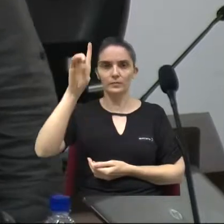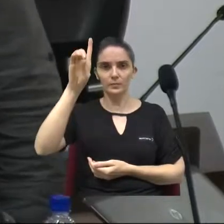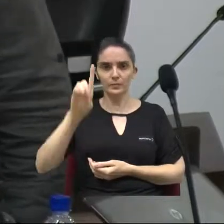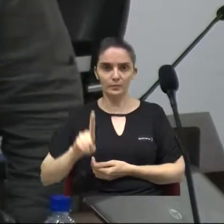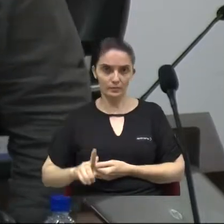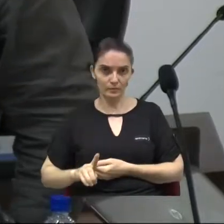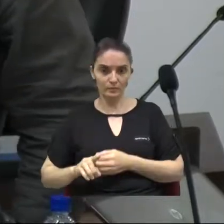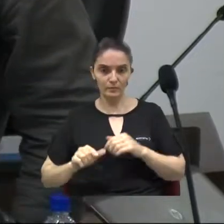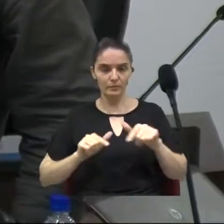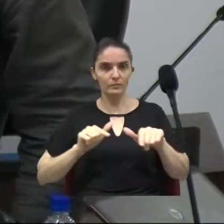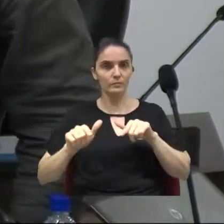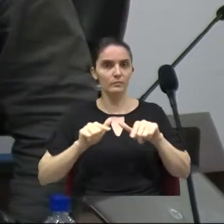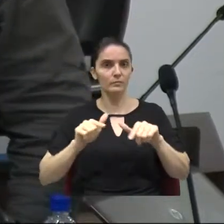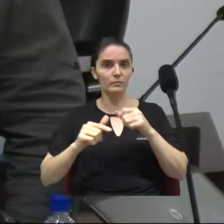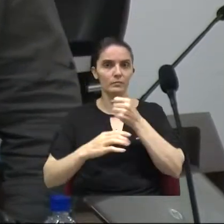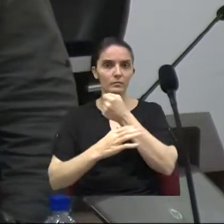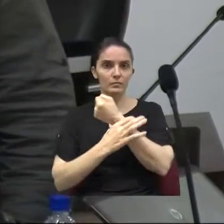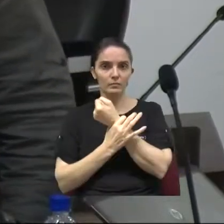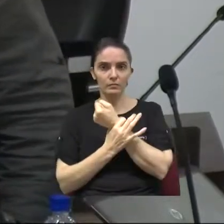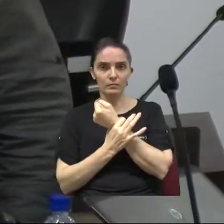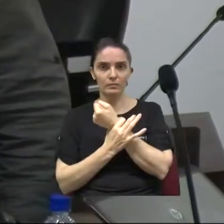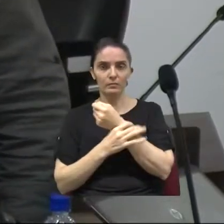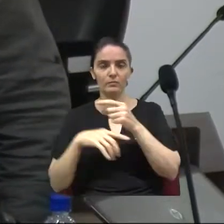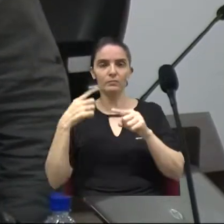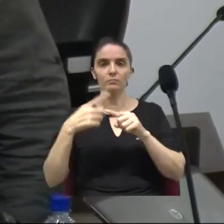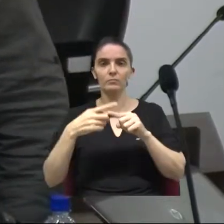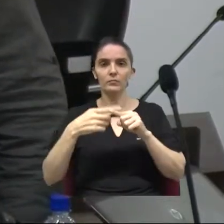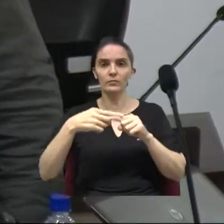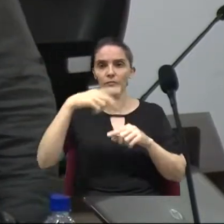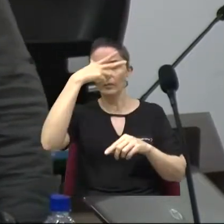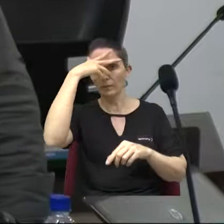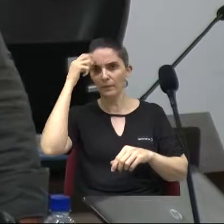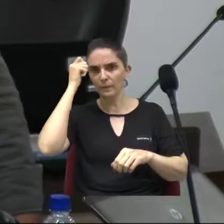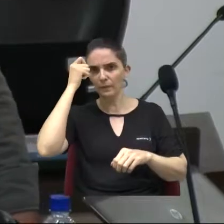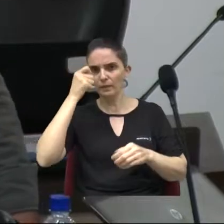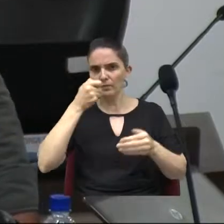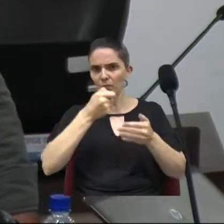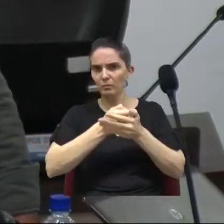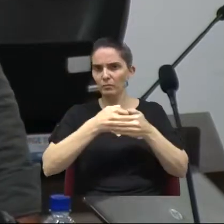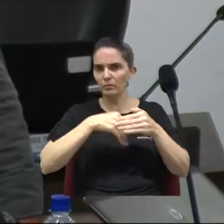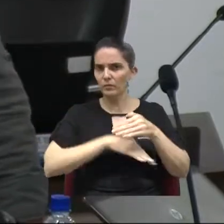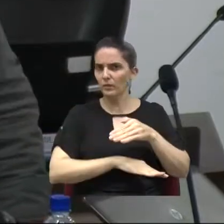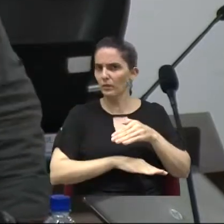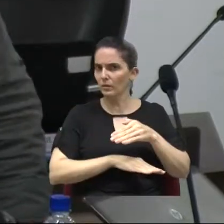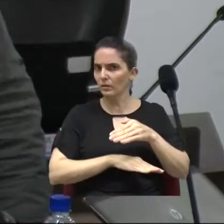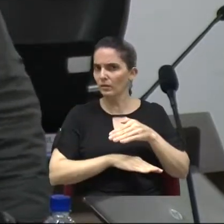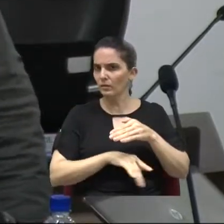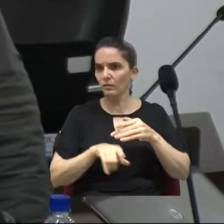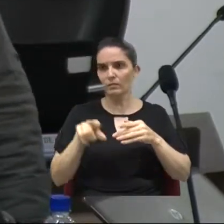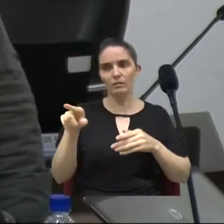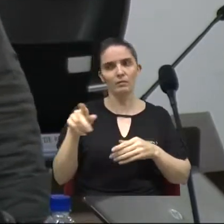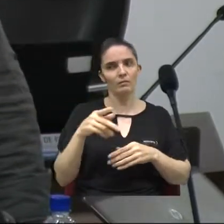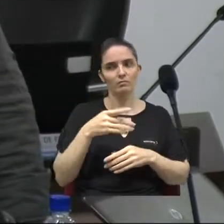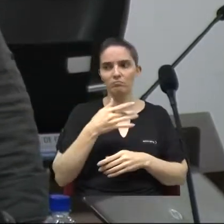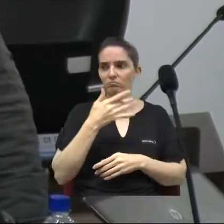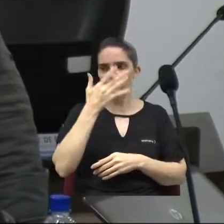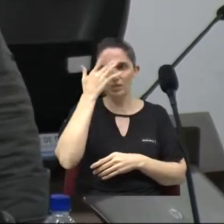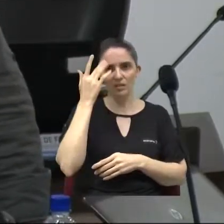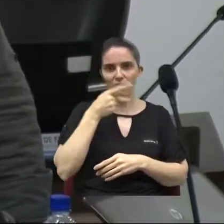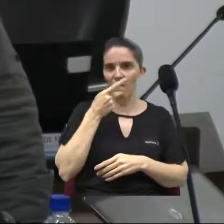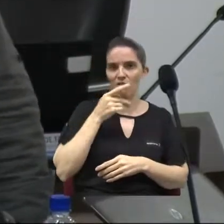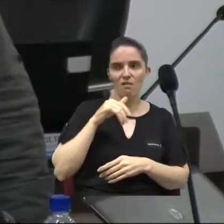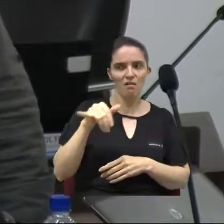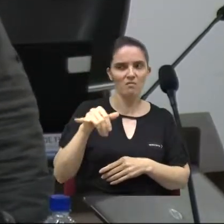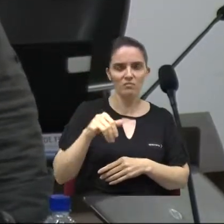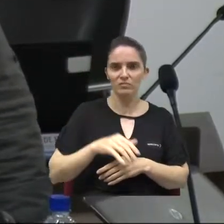estavam assegurados por conta da intervenção. Eu me assustei e falei para ele, se alguém falou isso, te enganou, meu amigo. Eu lembro que eu falei aqui